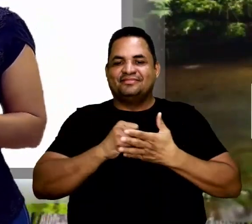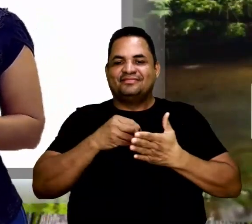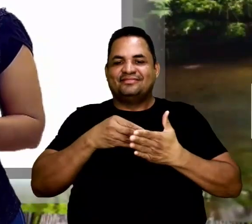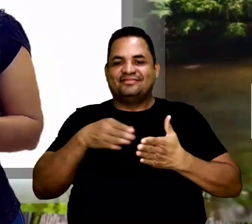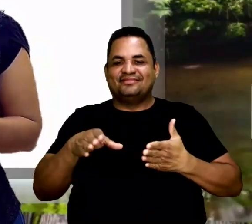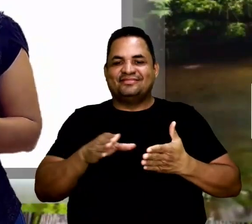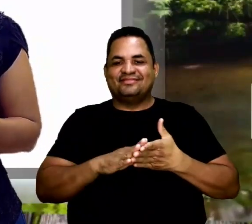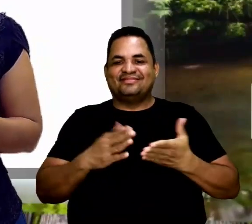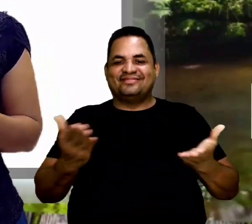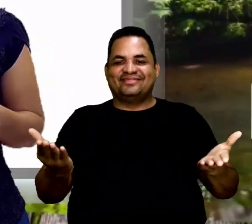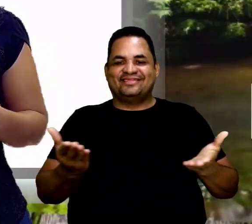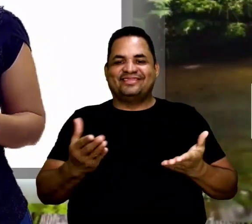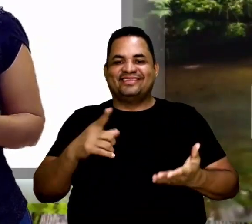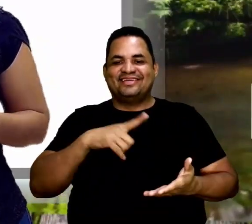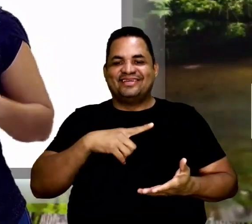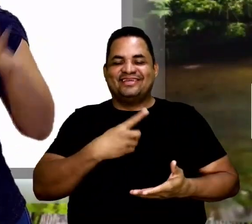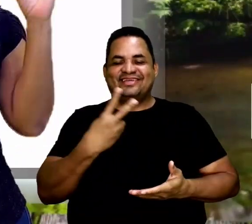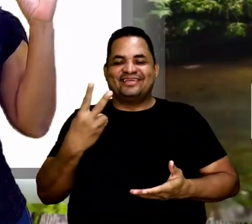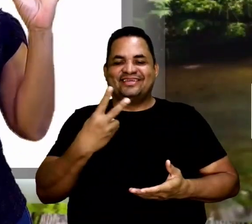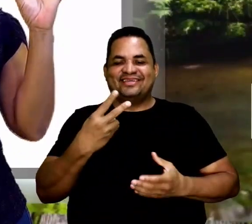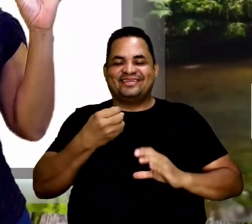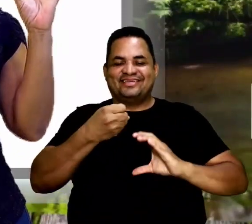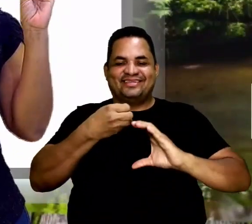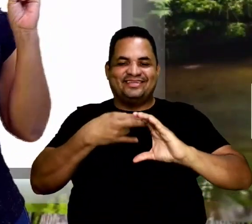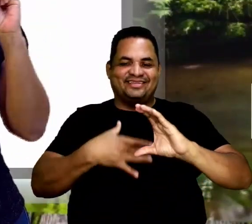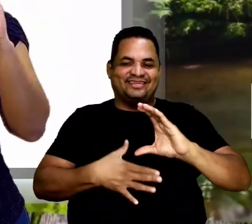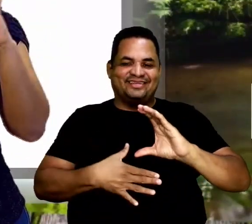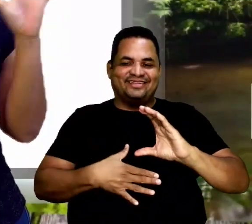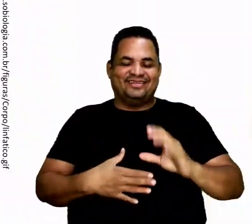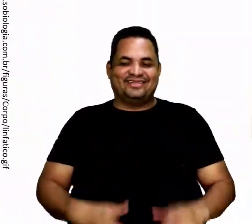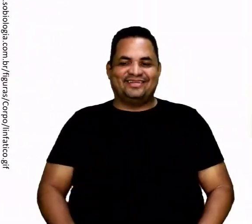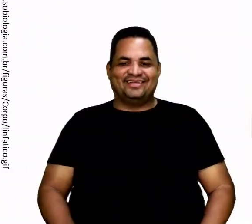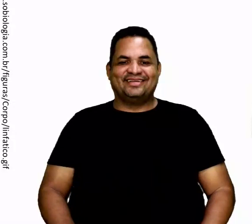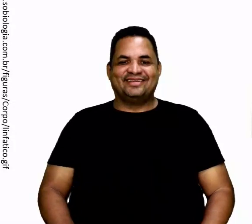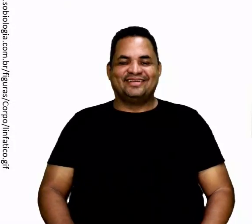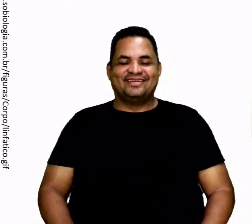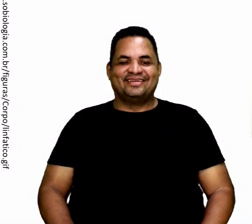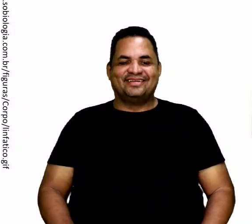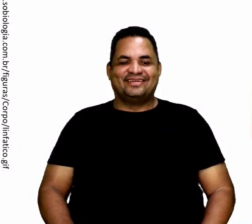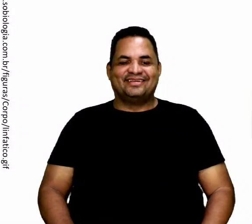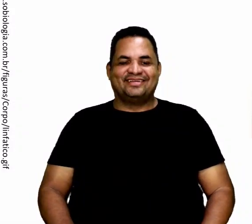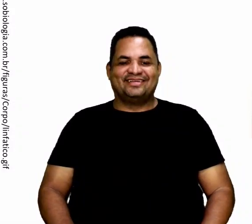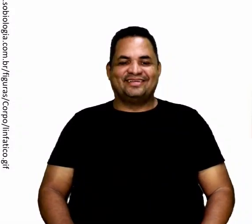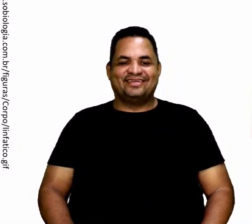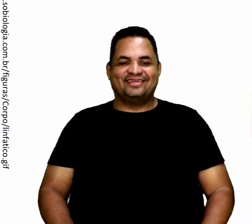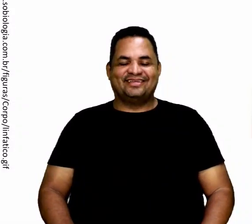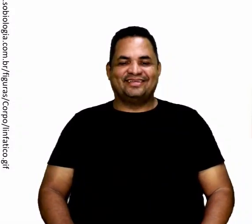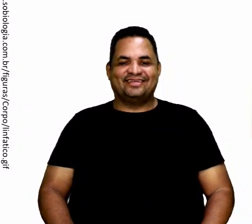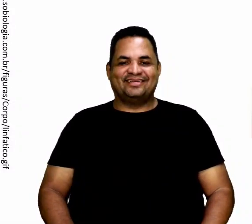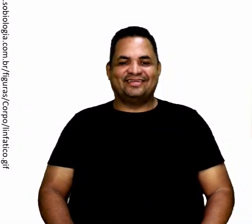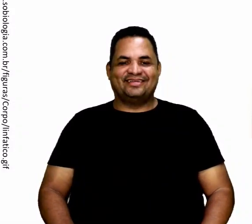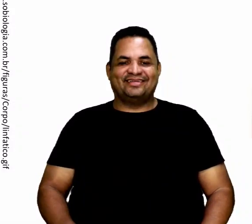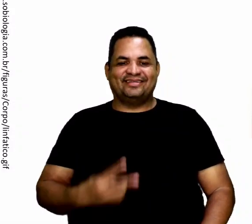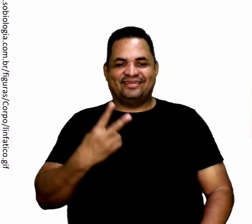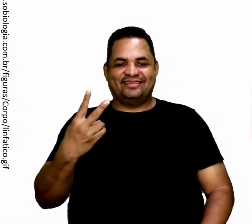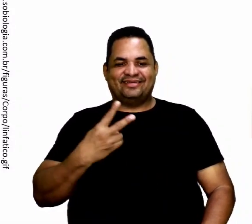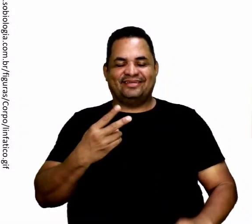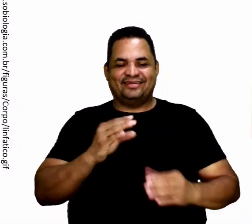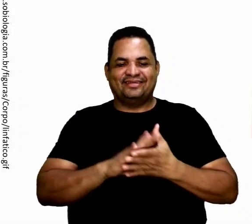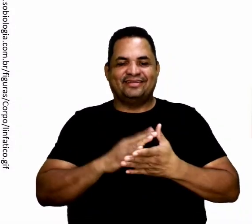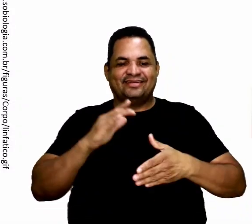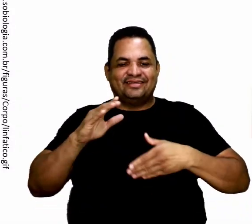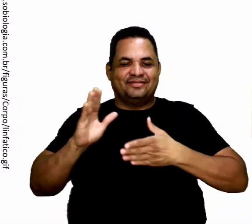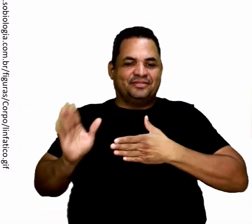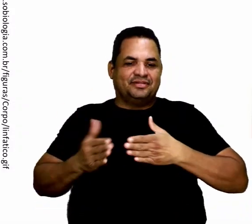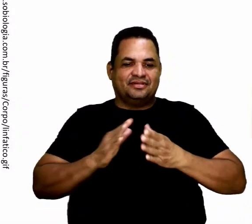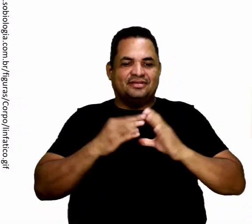segunda função. Pode tirar a gente daqui. Apareceu, parece um passo de mágica. Aê! Segunda, a produção de